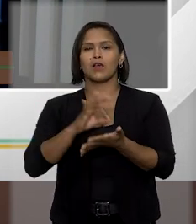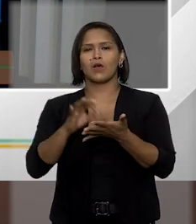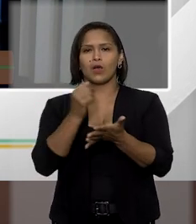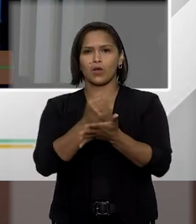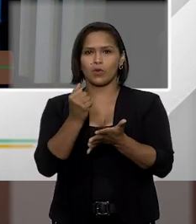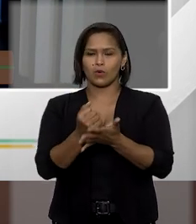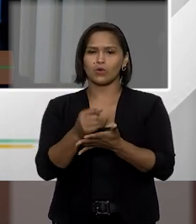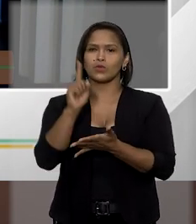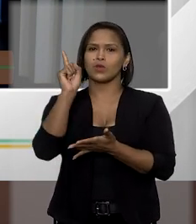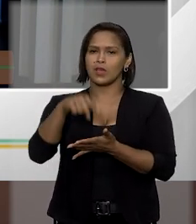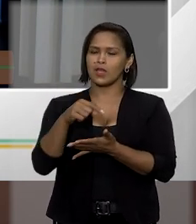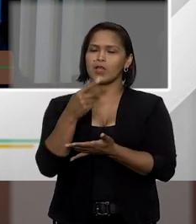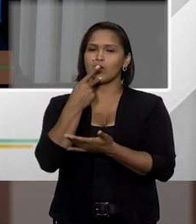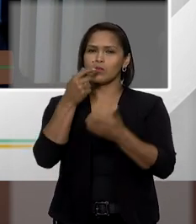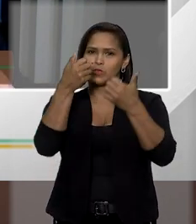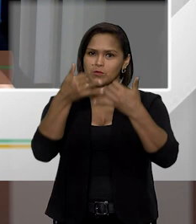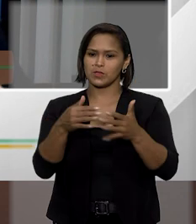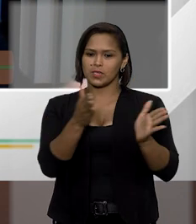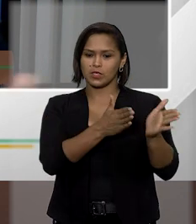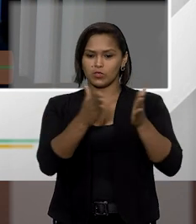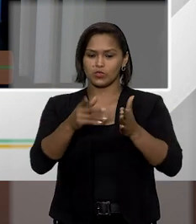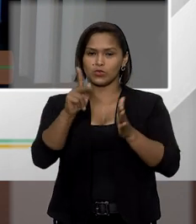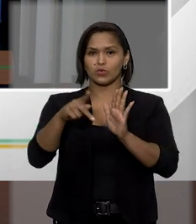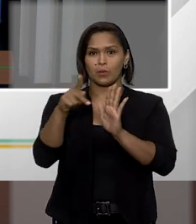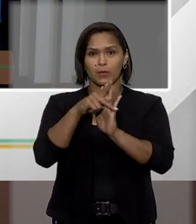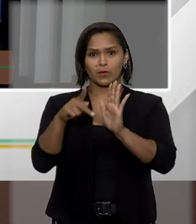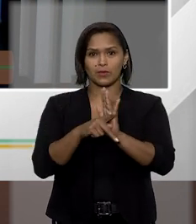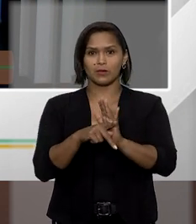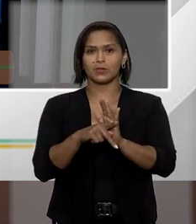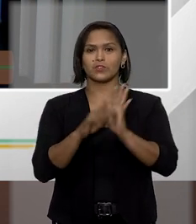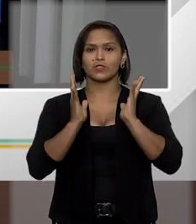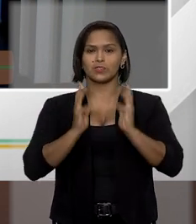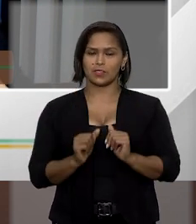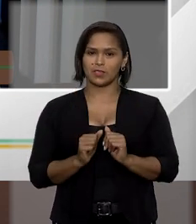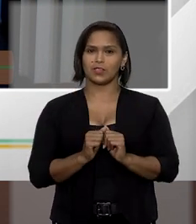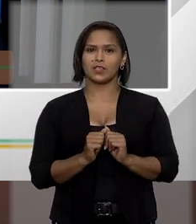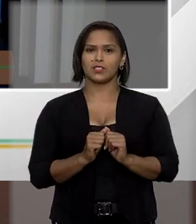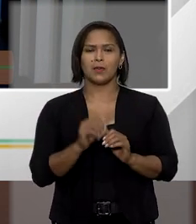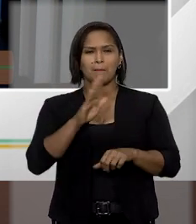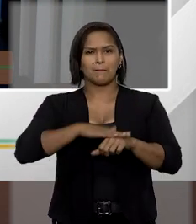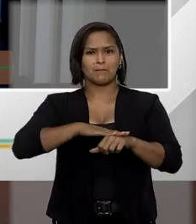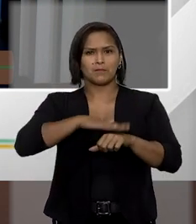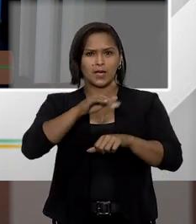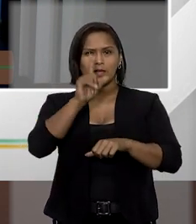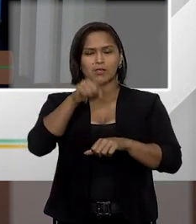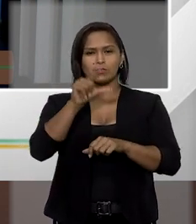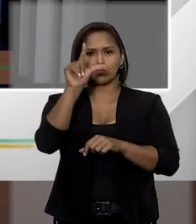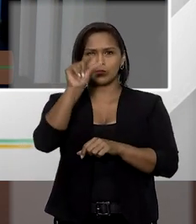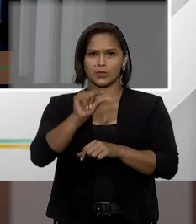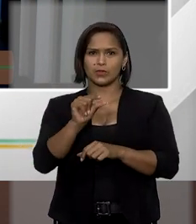ver, como eu disse, ao lado do programa de integridade, talvez até com um pouco mais